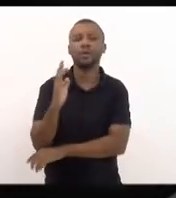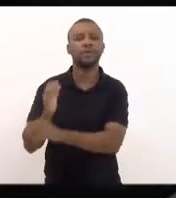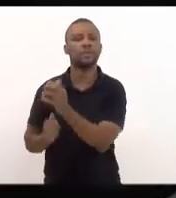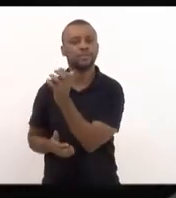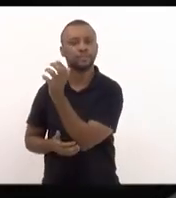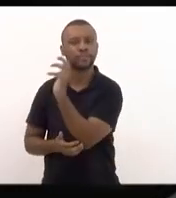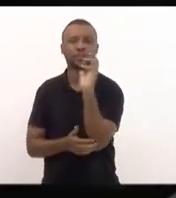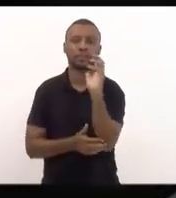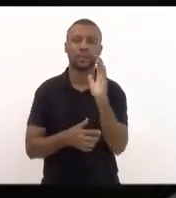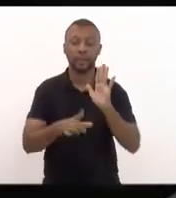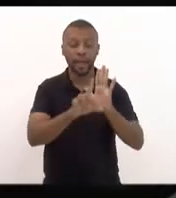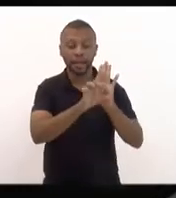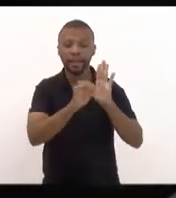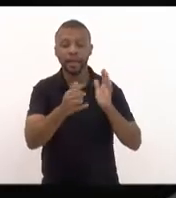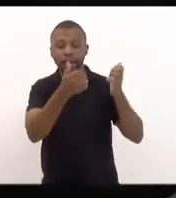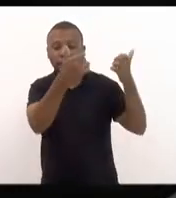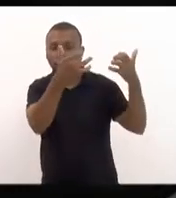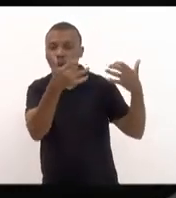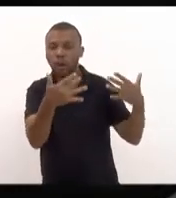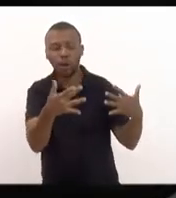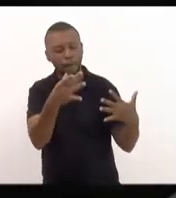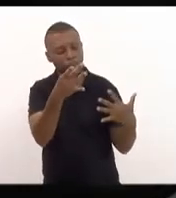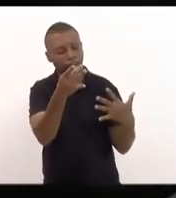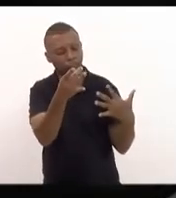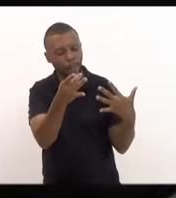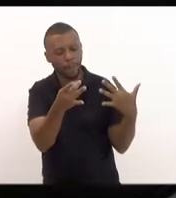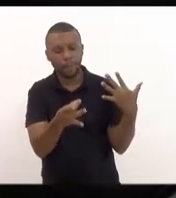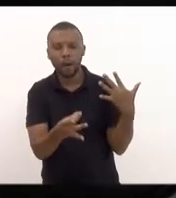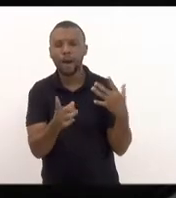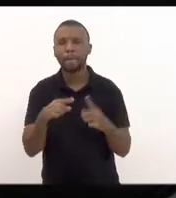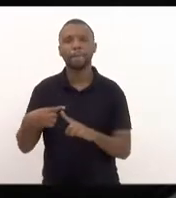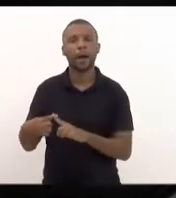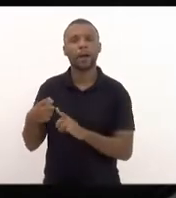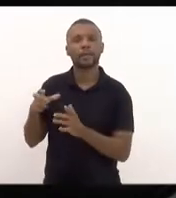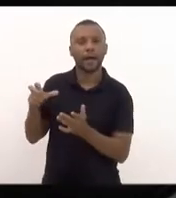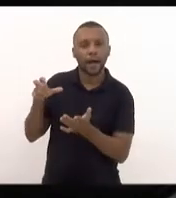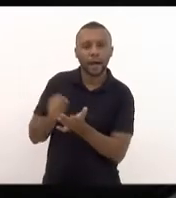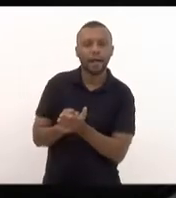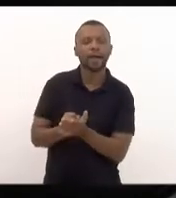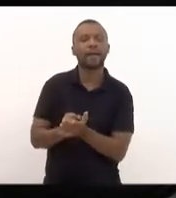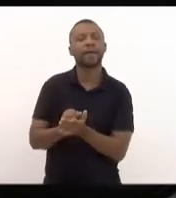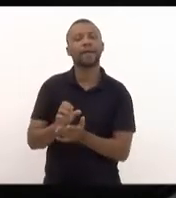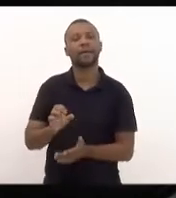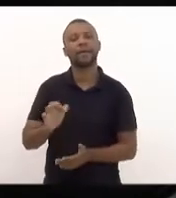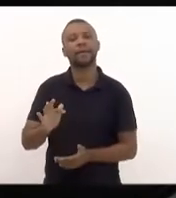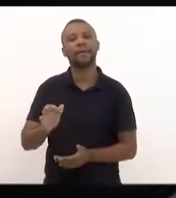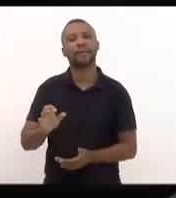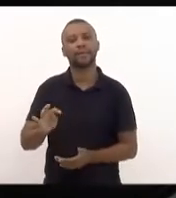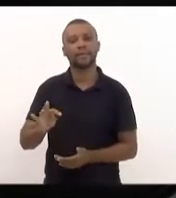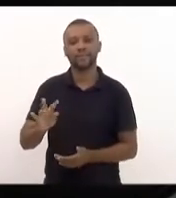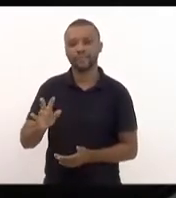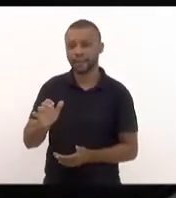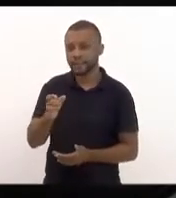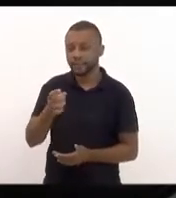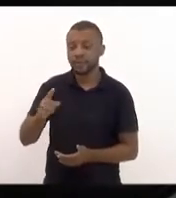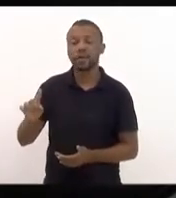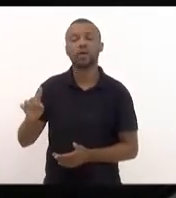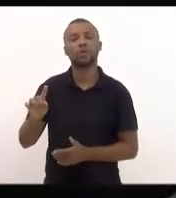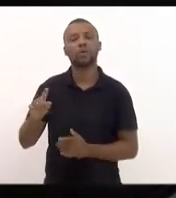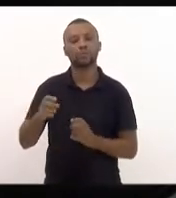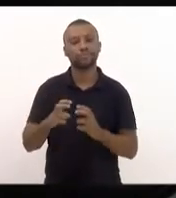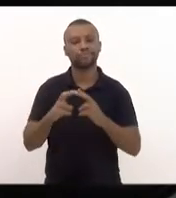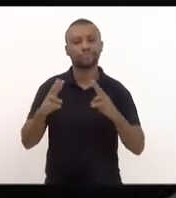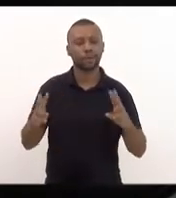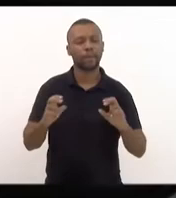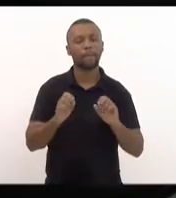lei, que é a implantação dessa lei, e a efetivação desse Arco Metropolitano, ele pode trazer de benefício para o Estado do